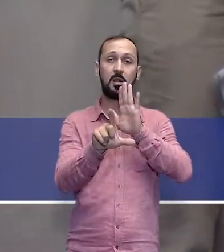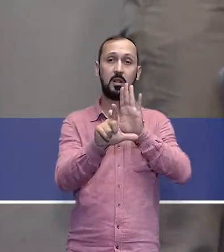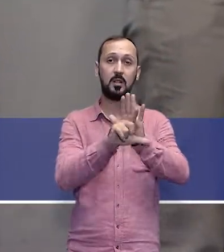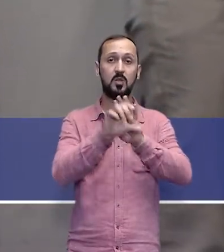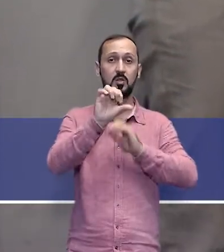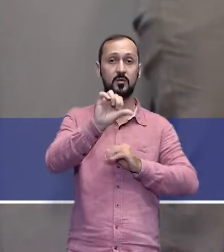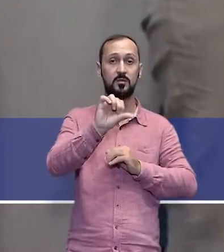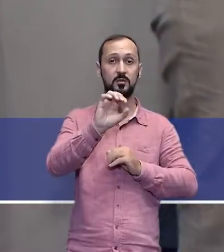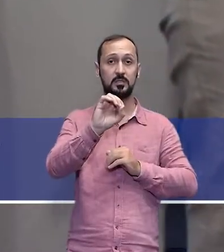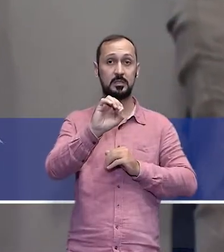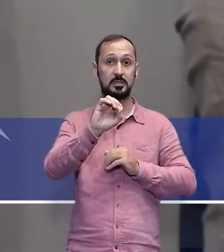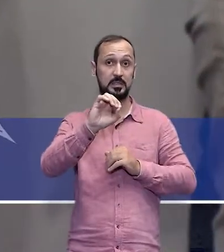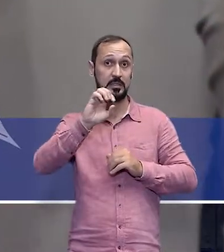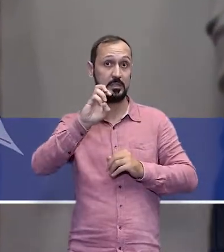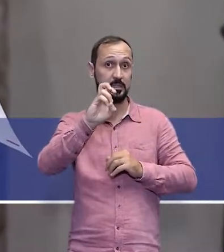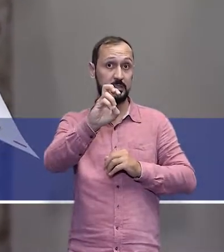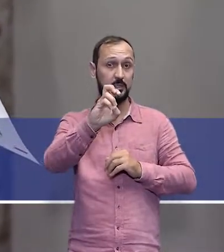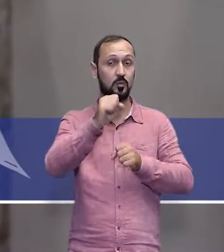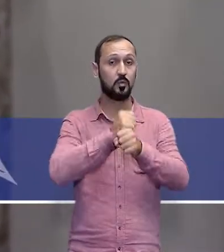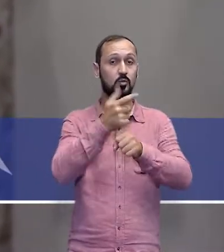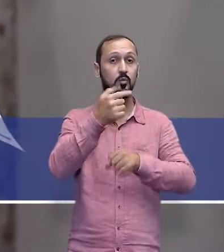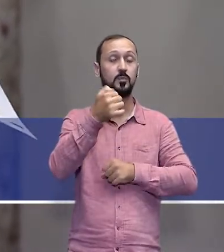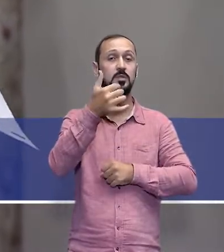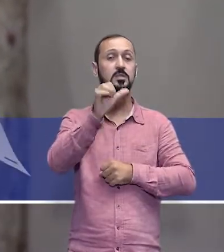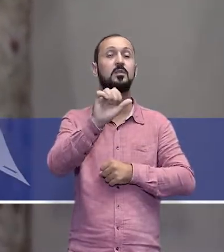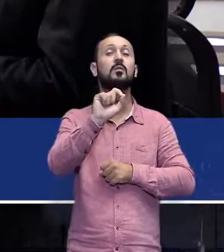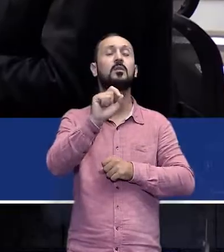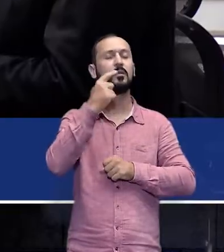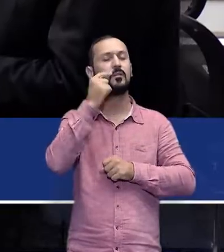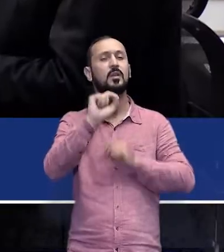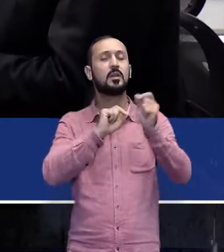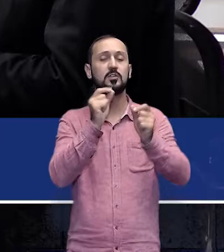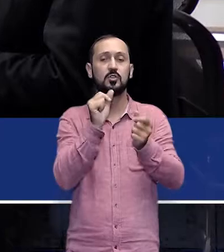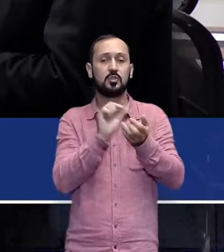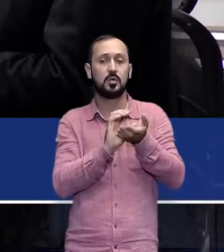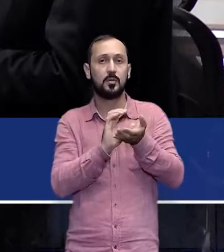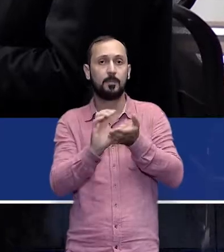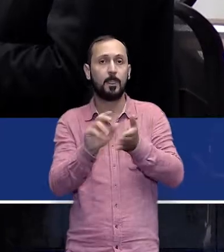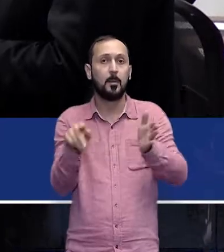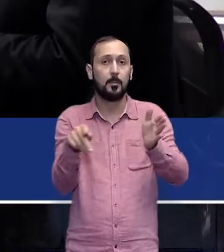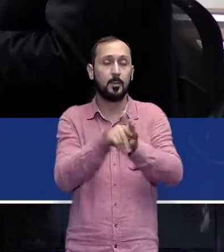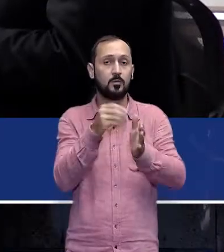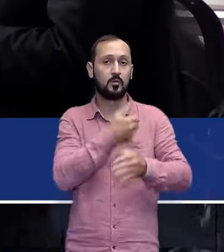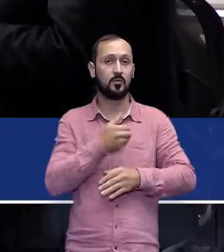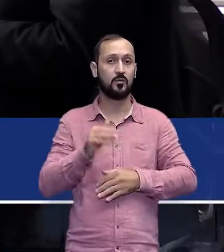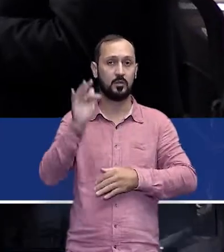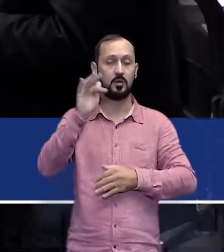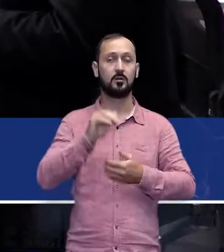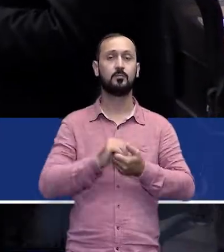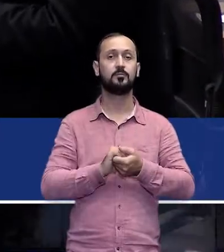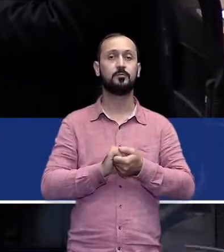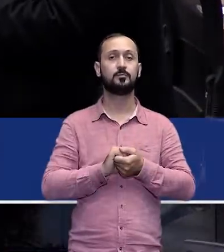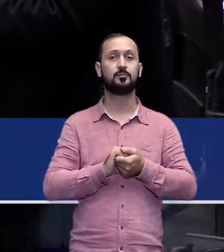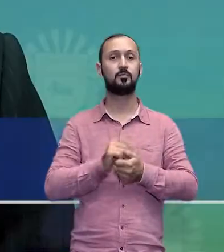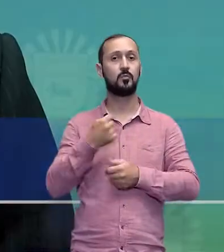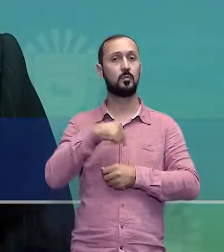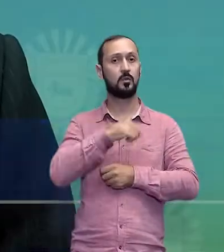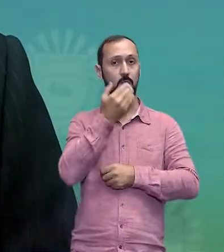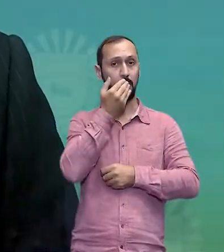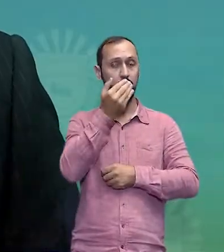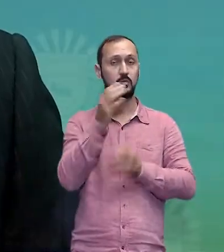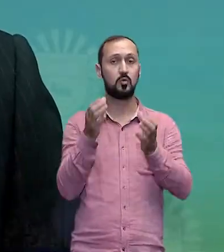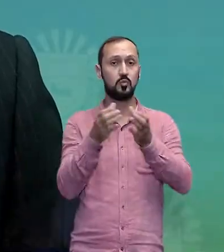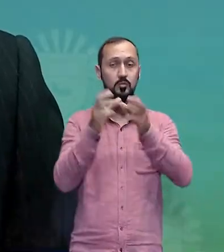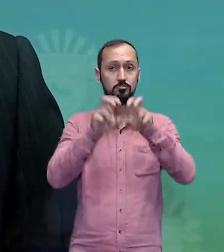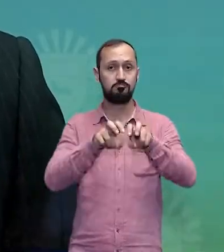medida provisória 905 de 2019, que centraliza esses recursos por parte do governo federal.